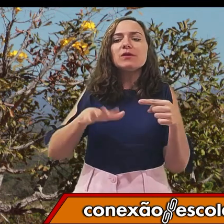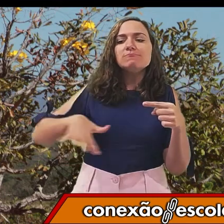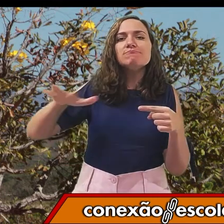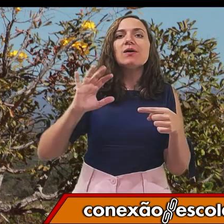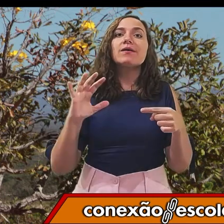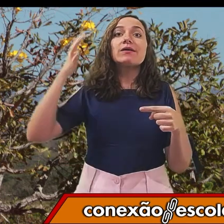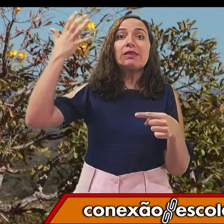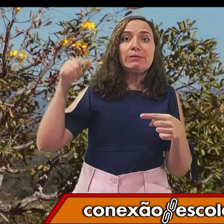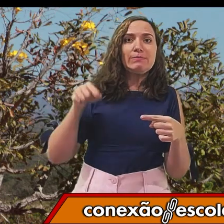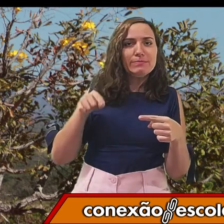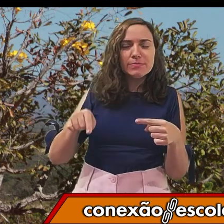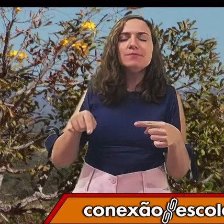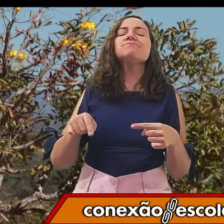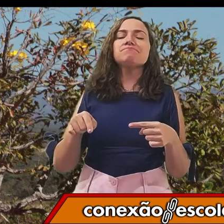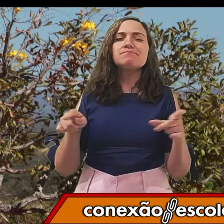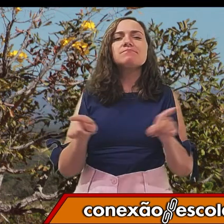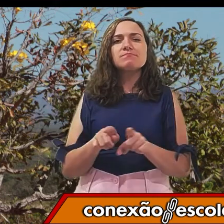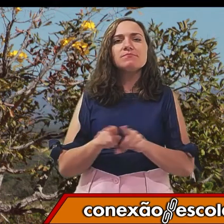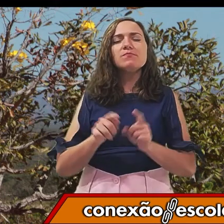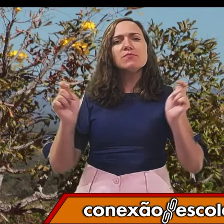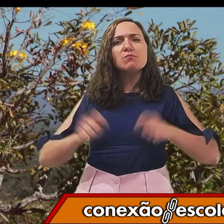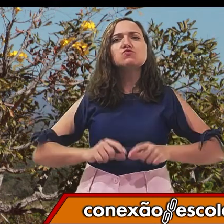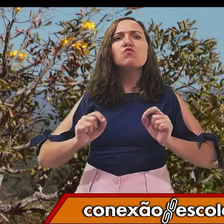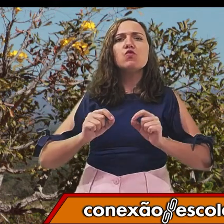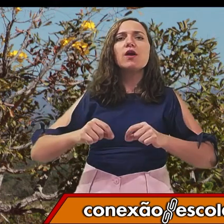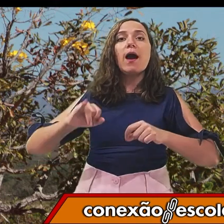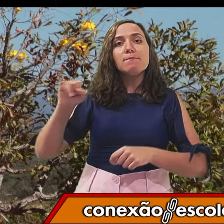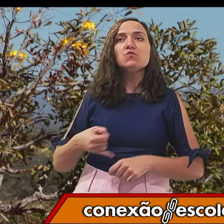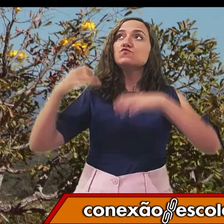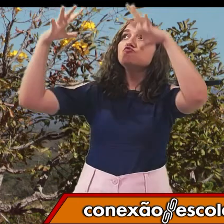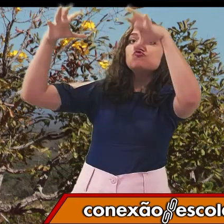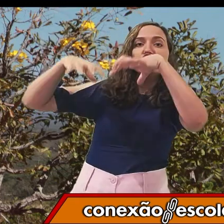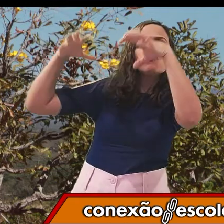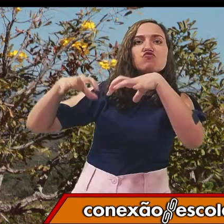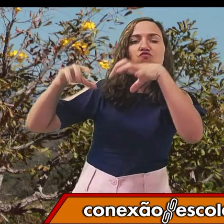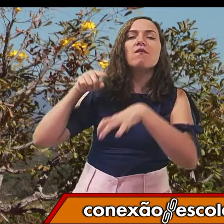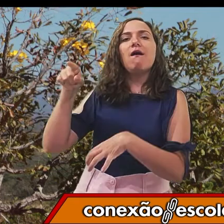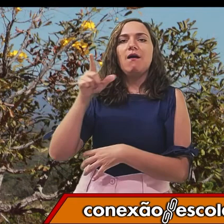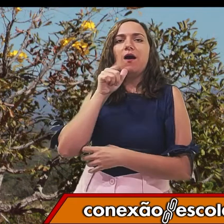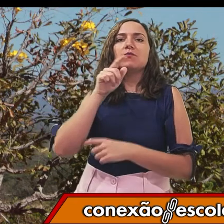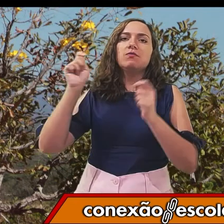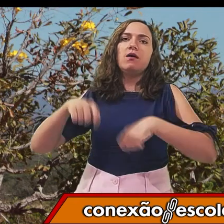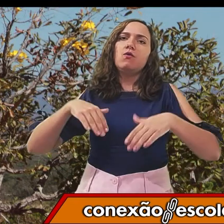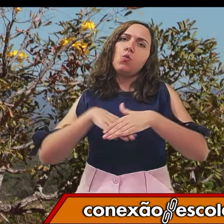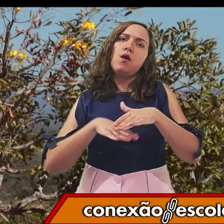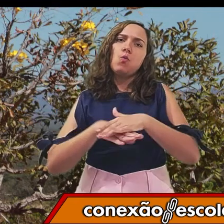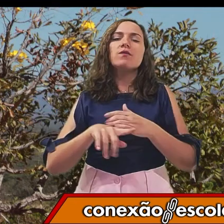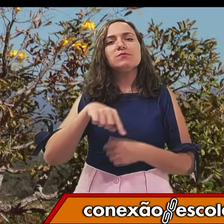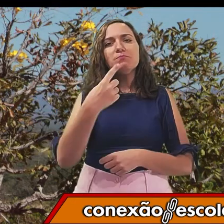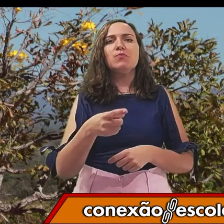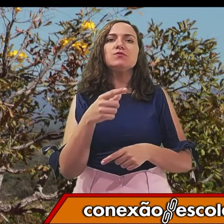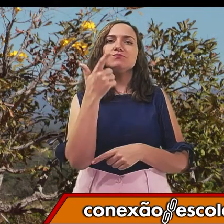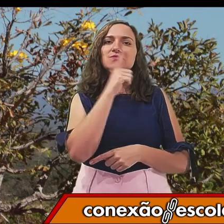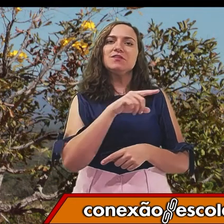região. Também podem coletar a água de chuva e usá-la na irrigação. Se liga